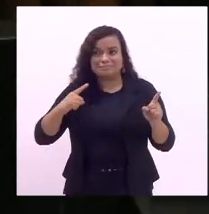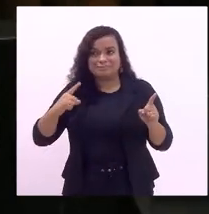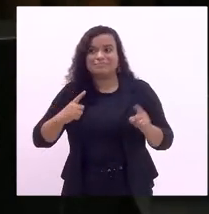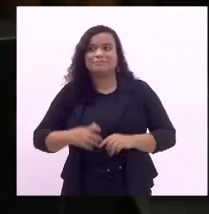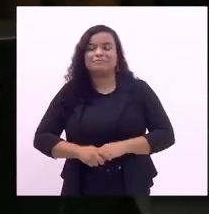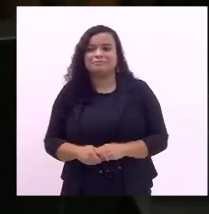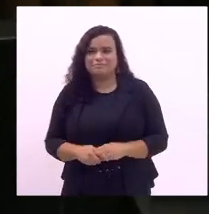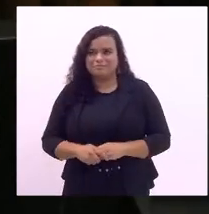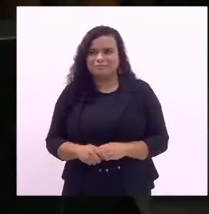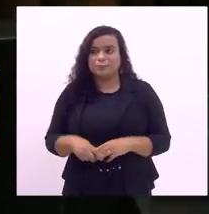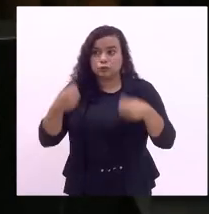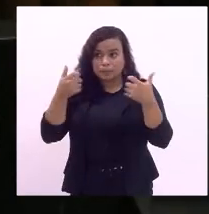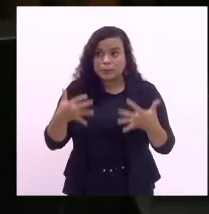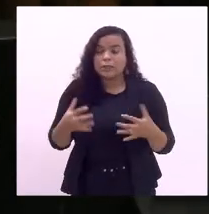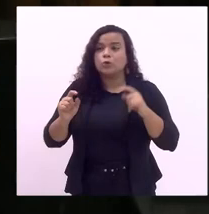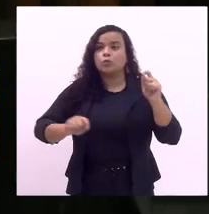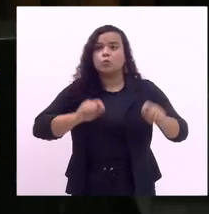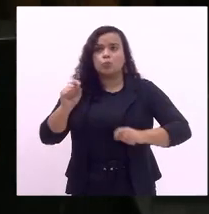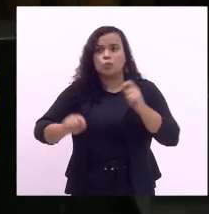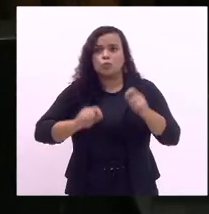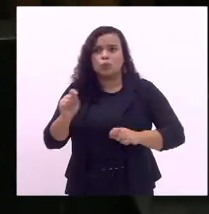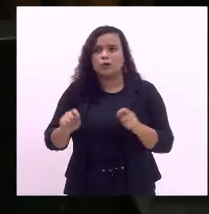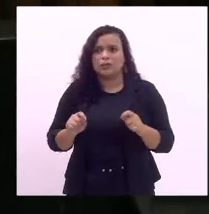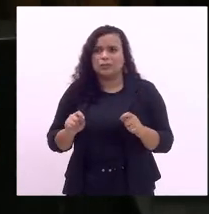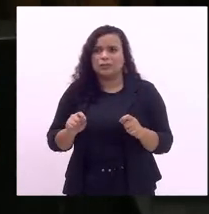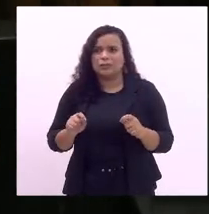dizer que